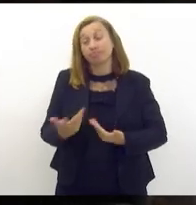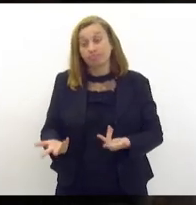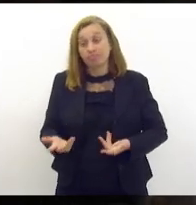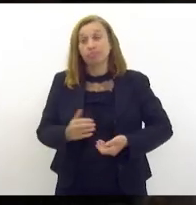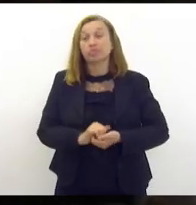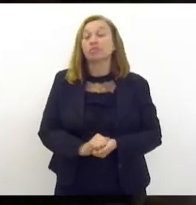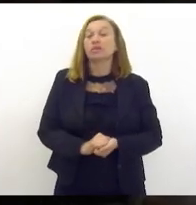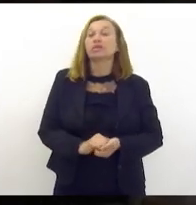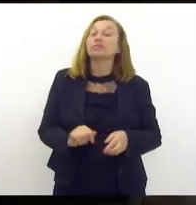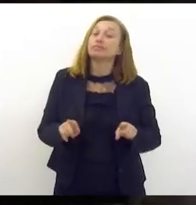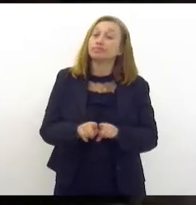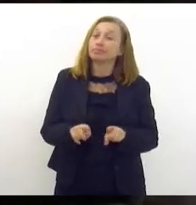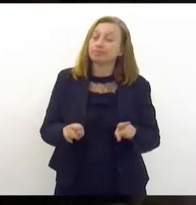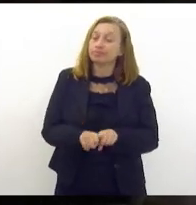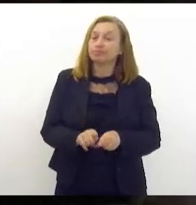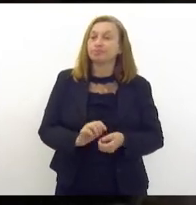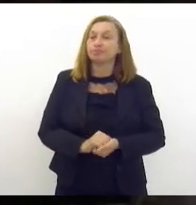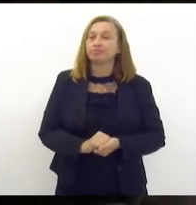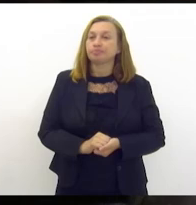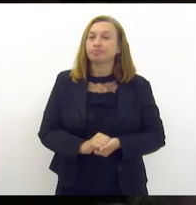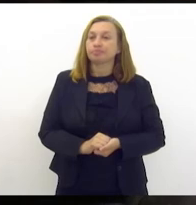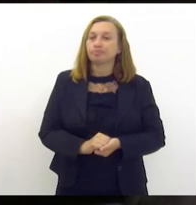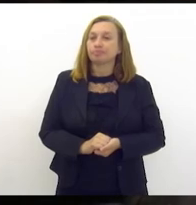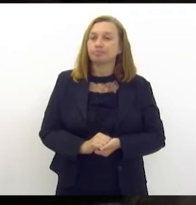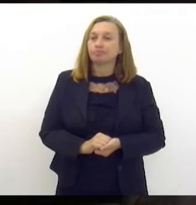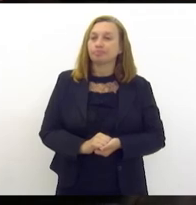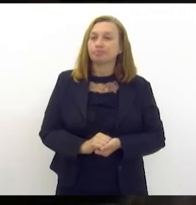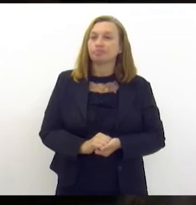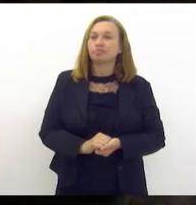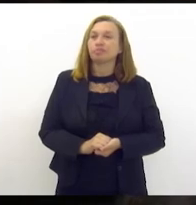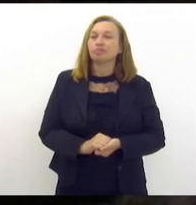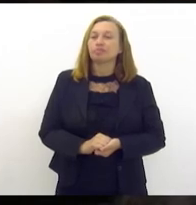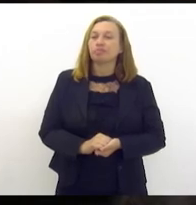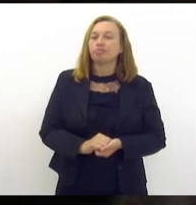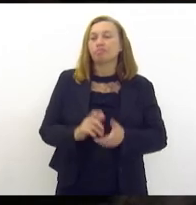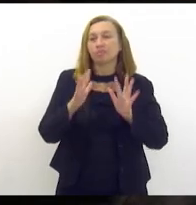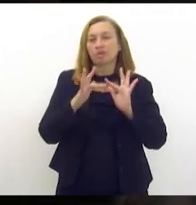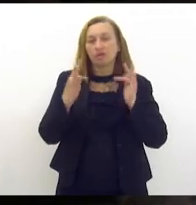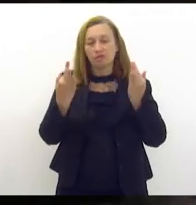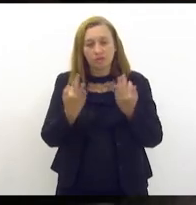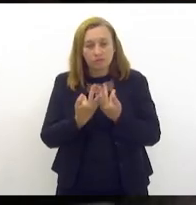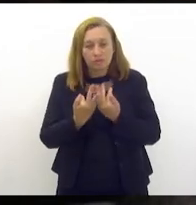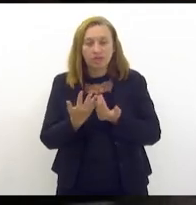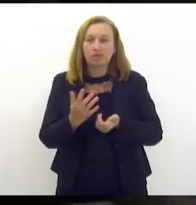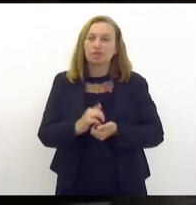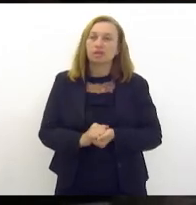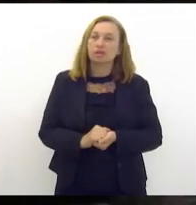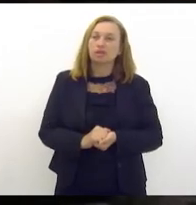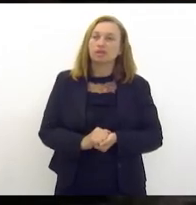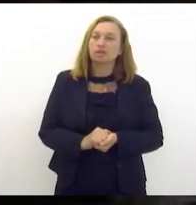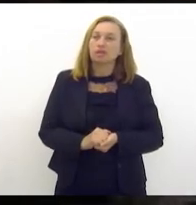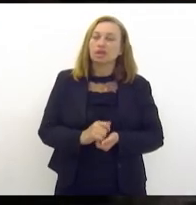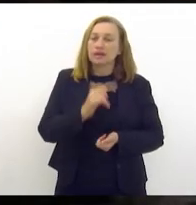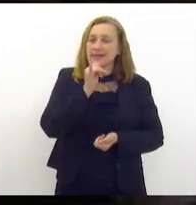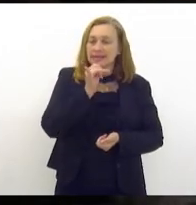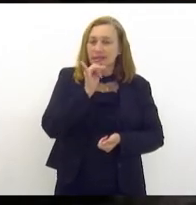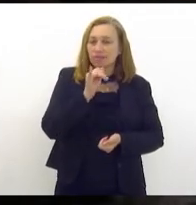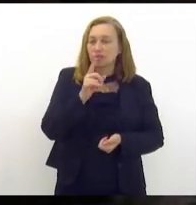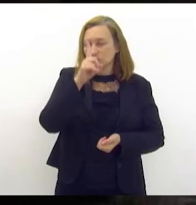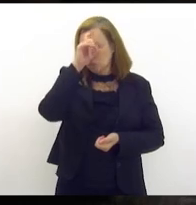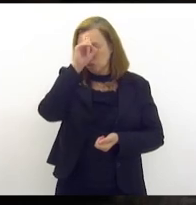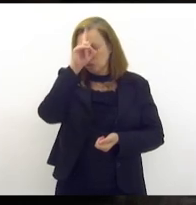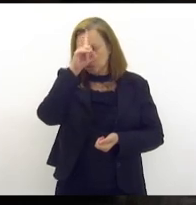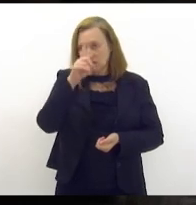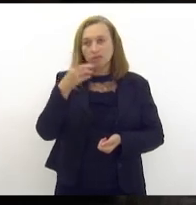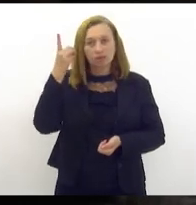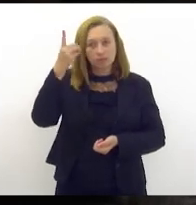e também fazendo que, às vezes, o proprietário, uma família, vá, por exemplo, no hospital, meu